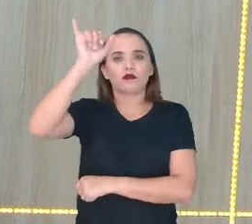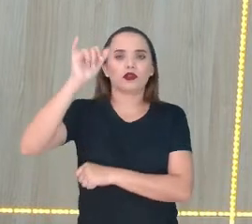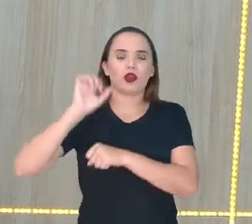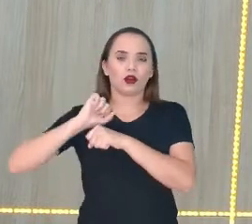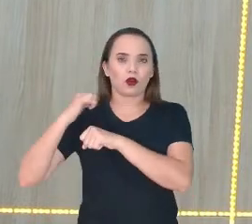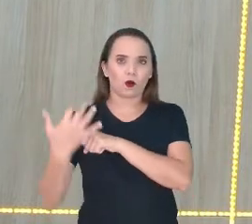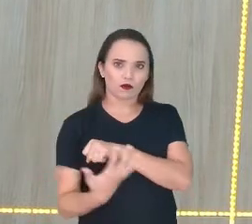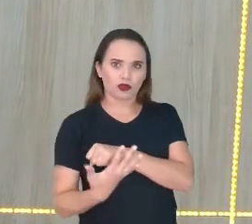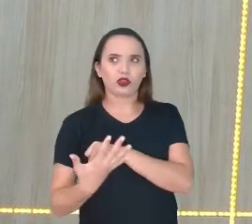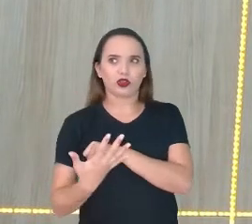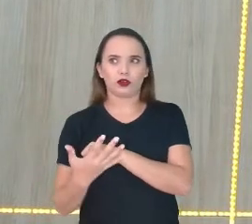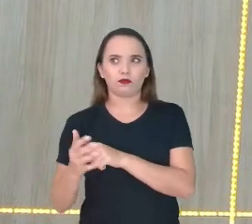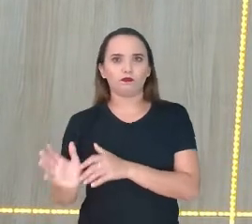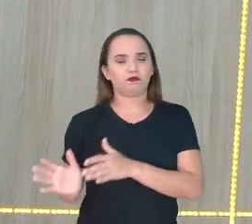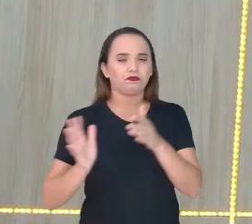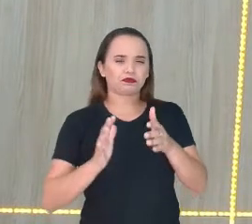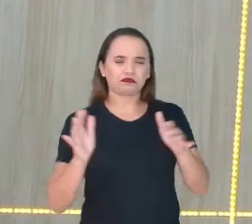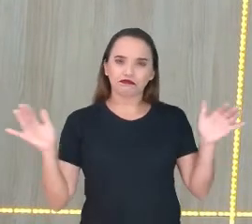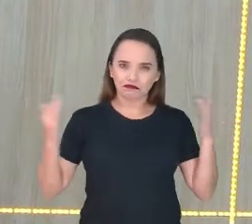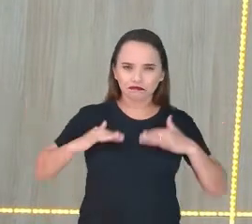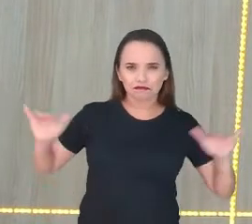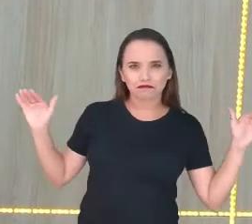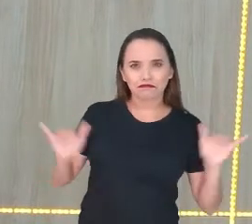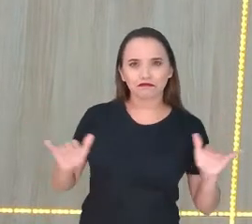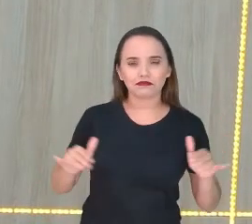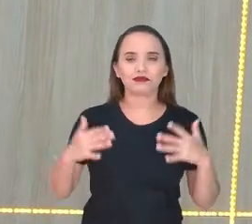gente. Facinho, né?